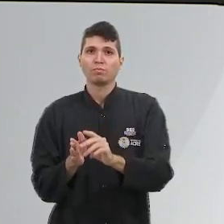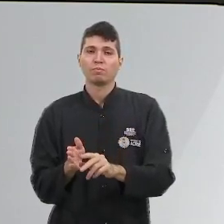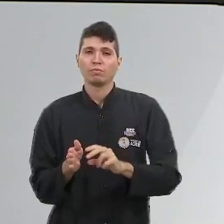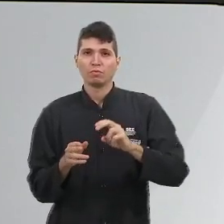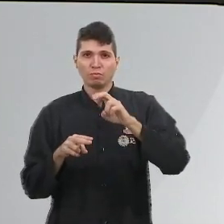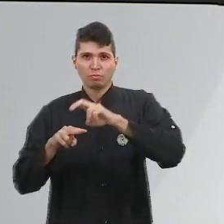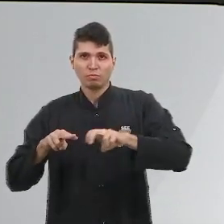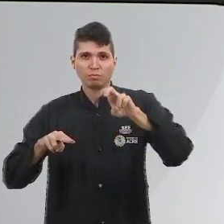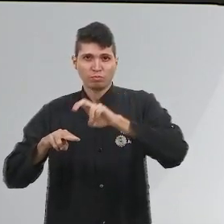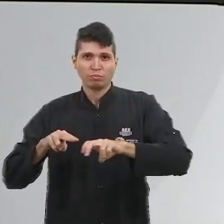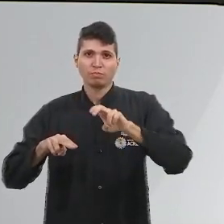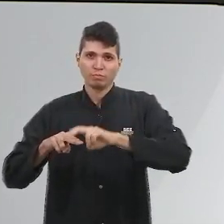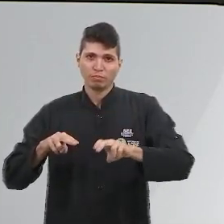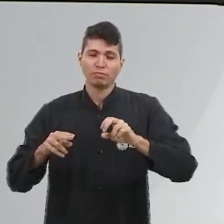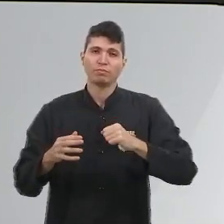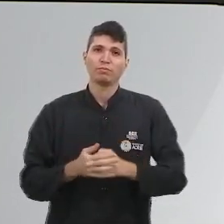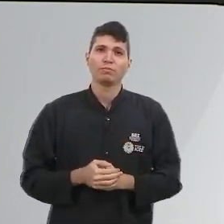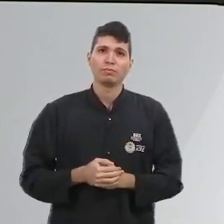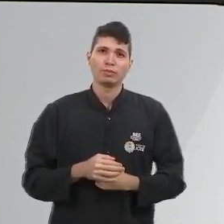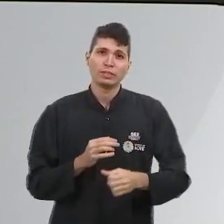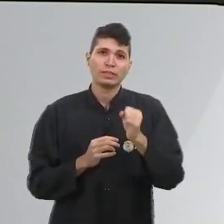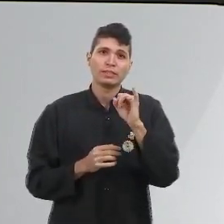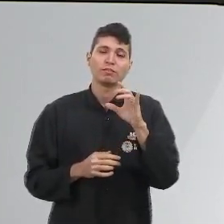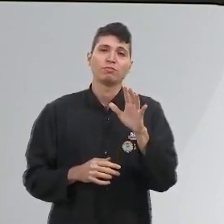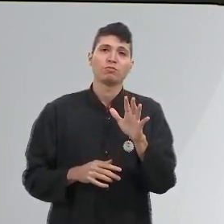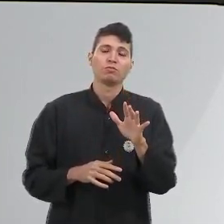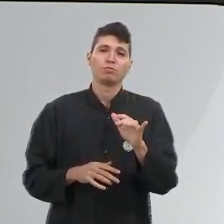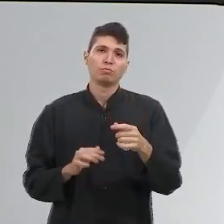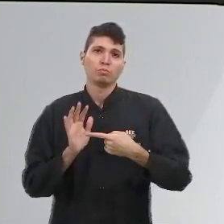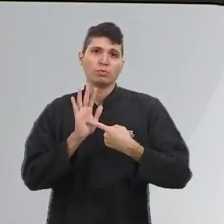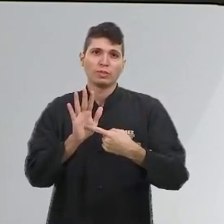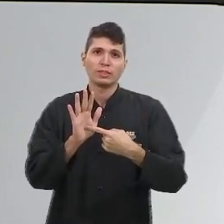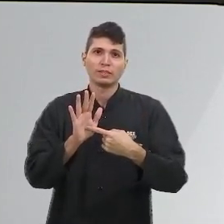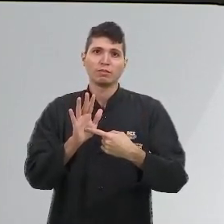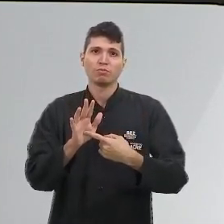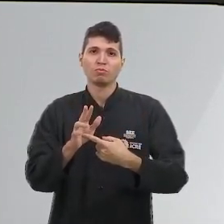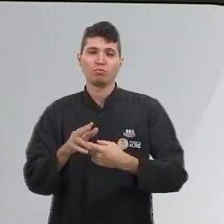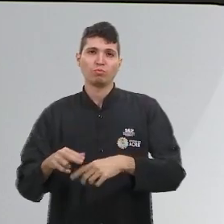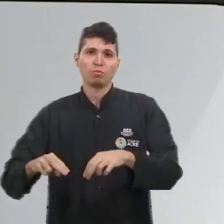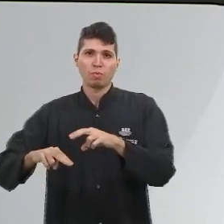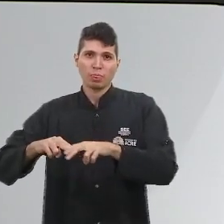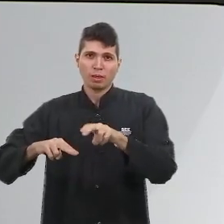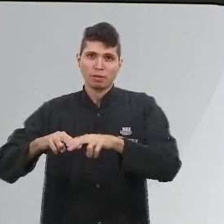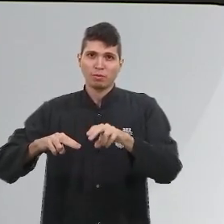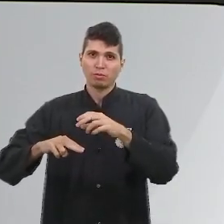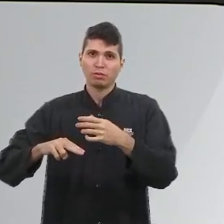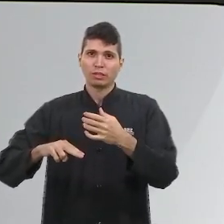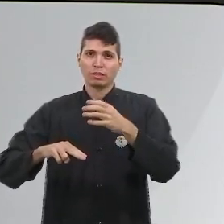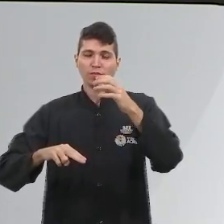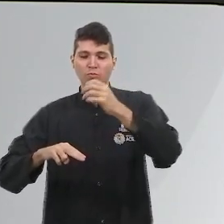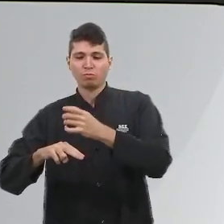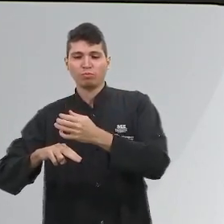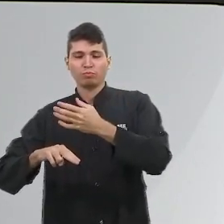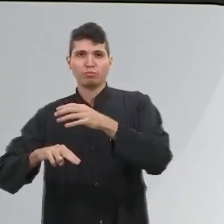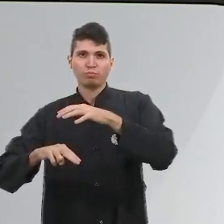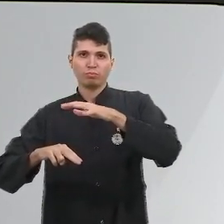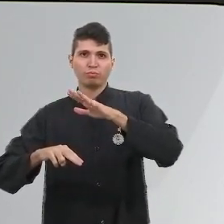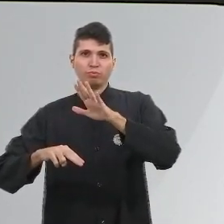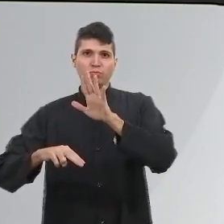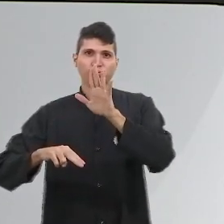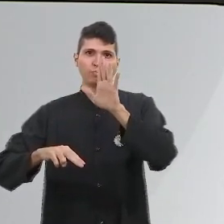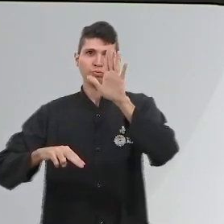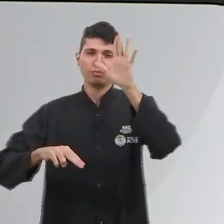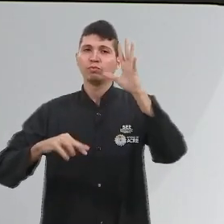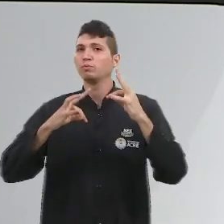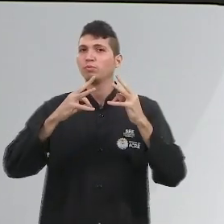E aí, se a gente for desenhar um trem, por exemplo, a gente vai desenhar uma fumacinha saindo lá em cima, né? Então, tudo aquilo era o carvão